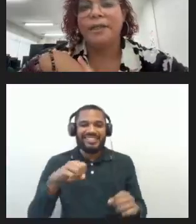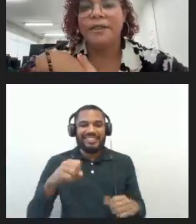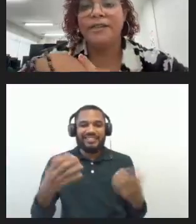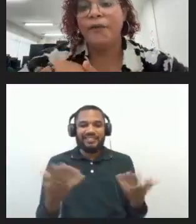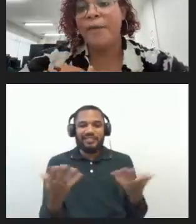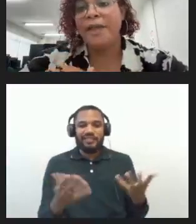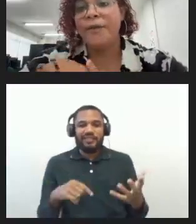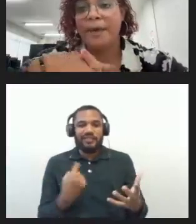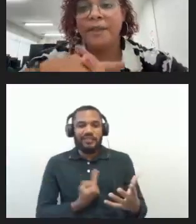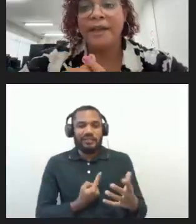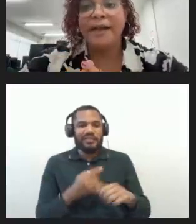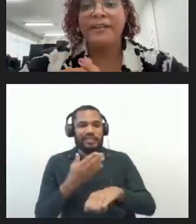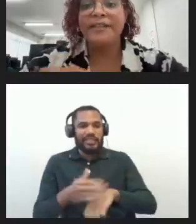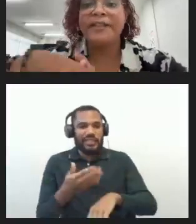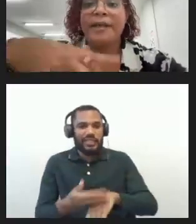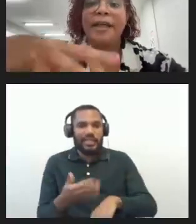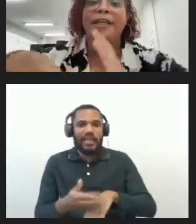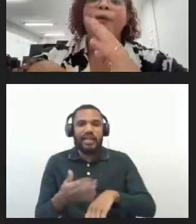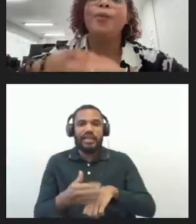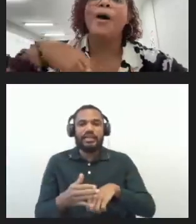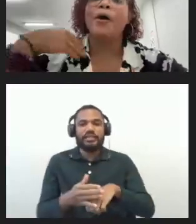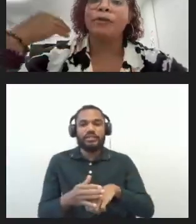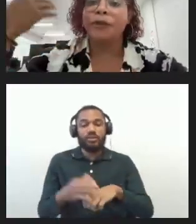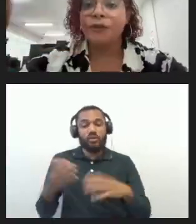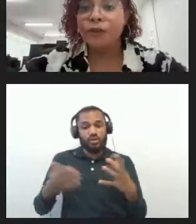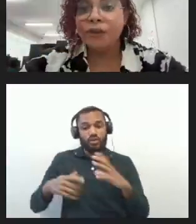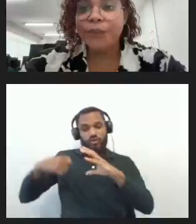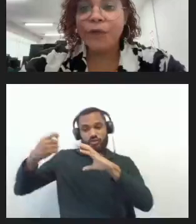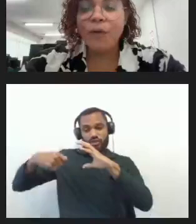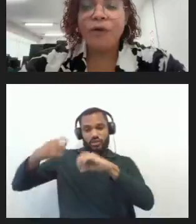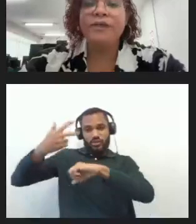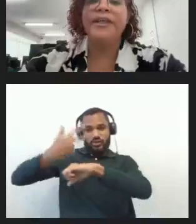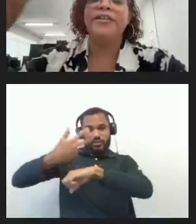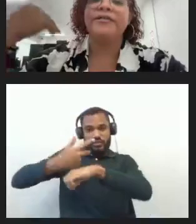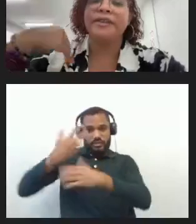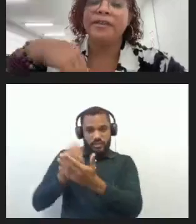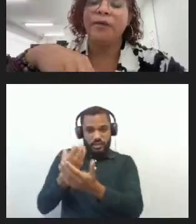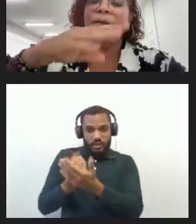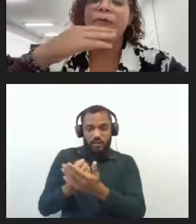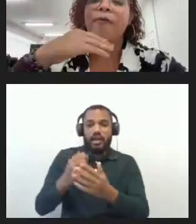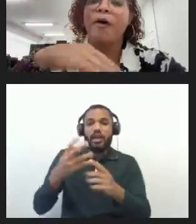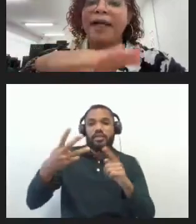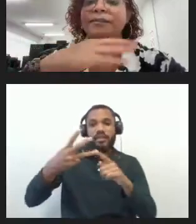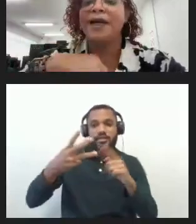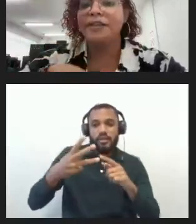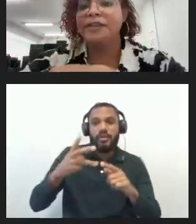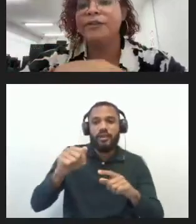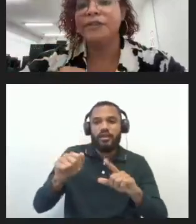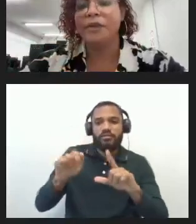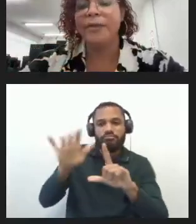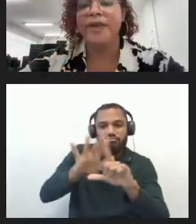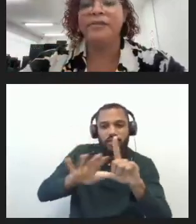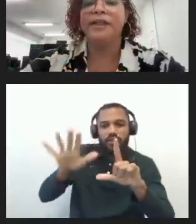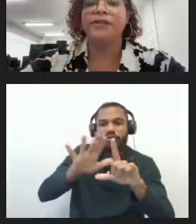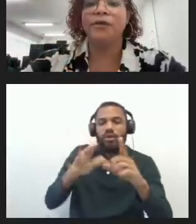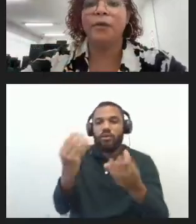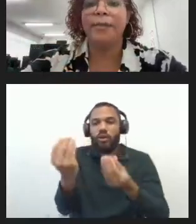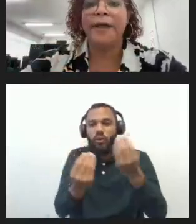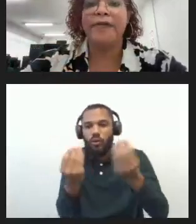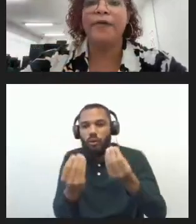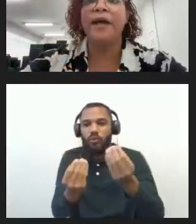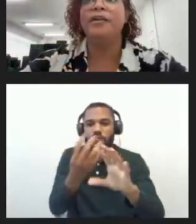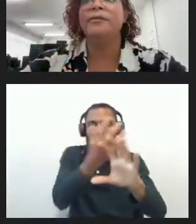para desenvolvimento de webinars. E ao nosso último encontro, aí já vai ser um formato mais de discussão mesmo,